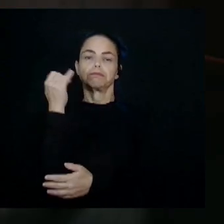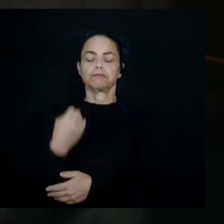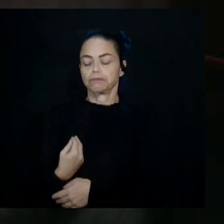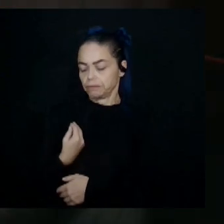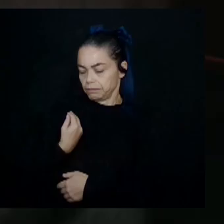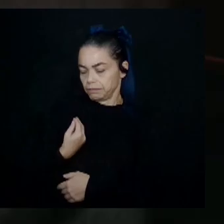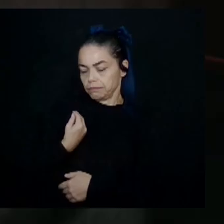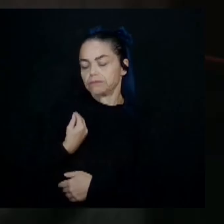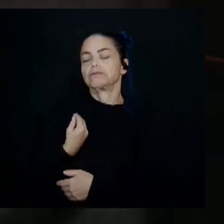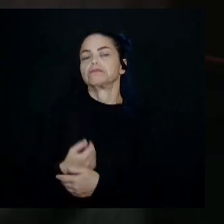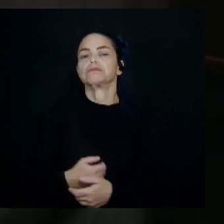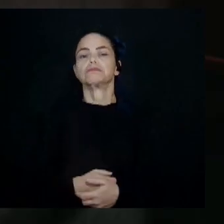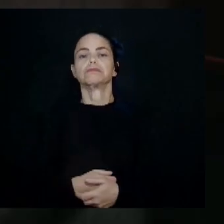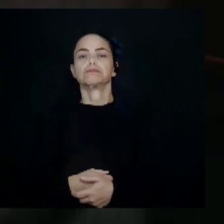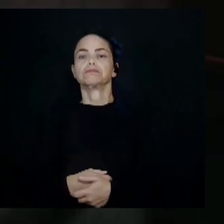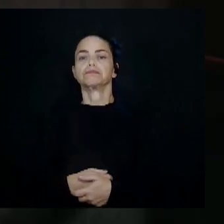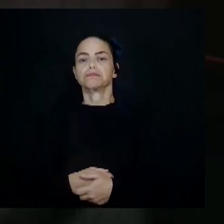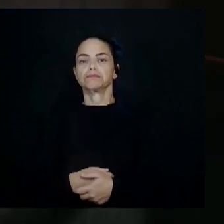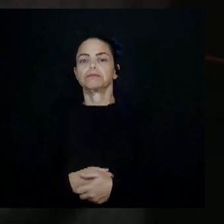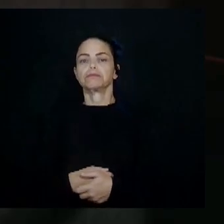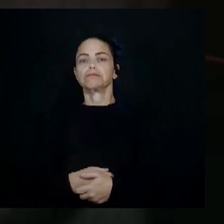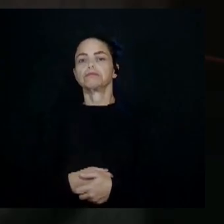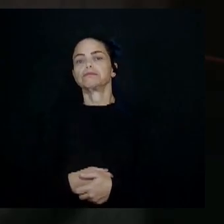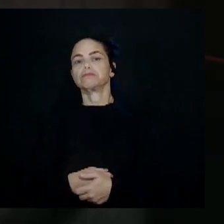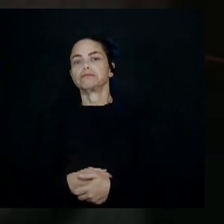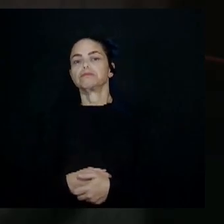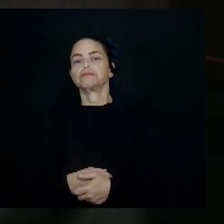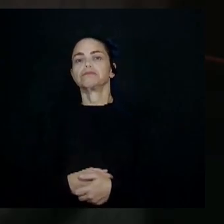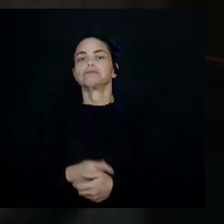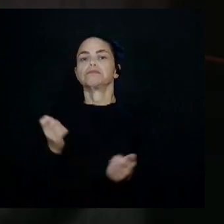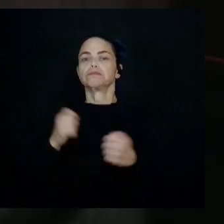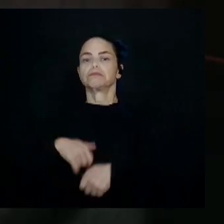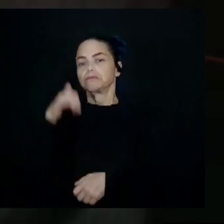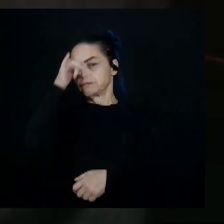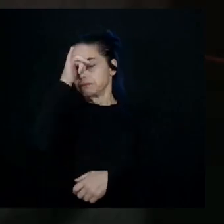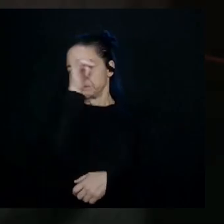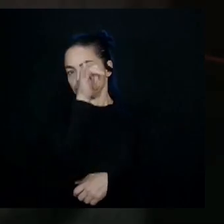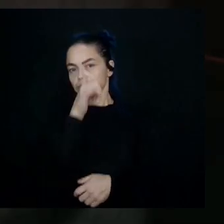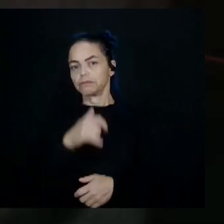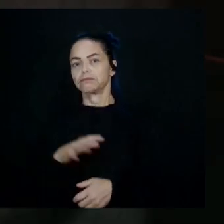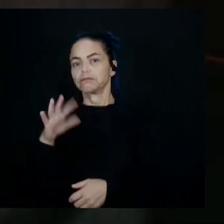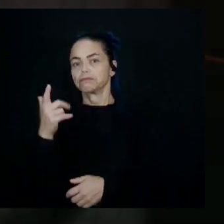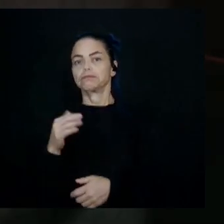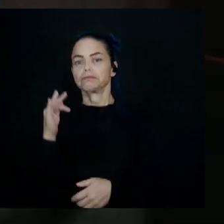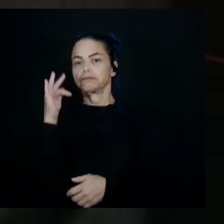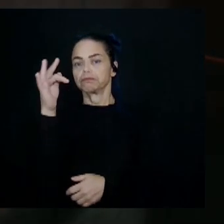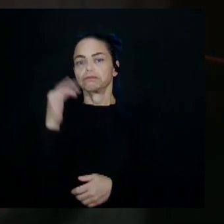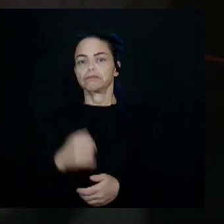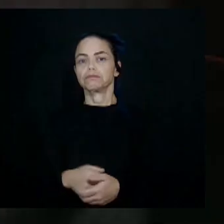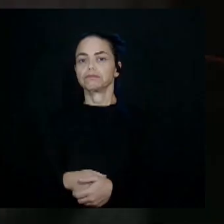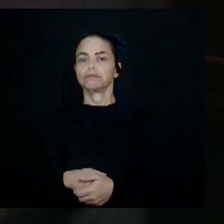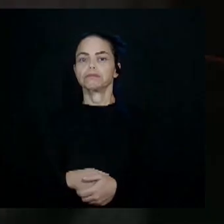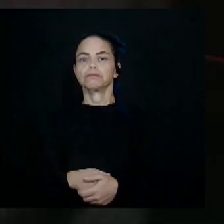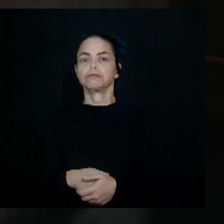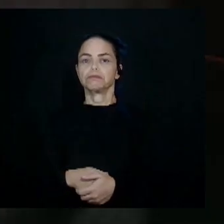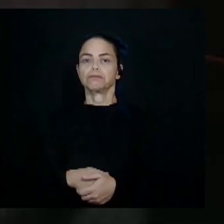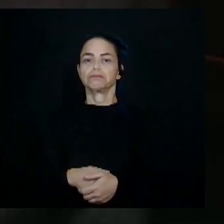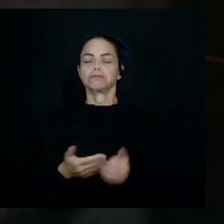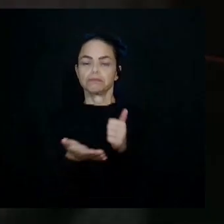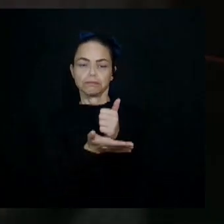questão, e a gente, de repente, pode evitar que algo aconteça lá na frente, dando uma base, dando